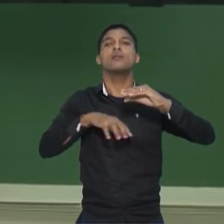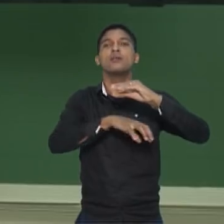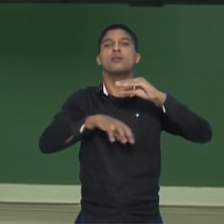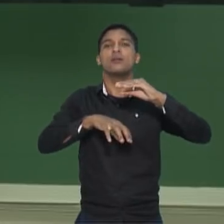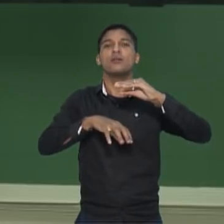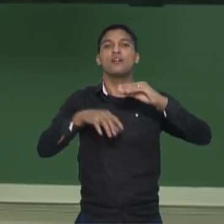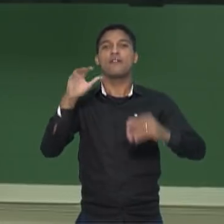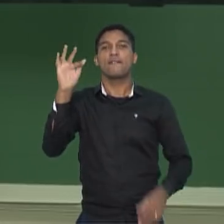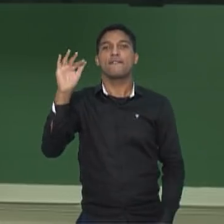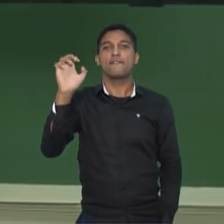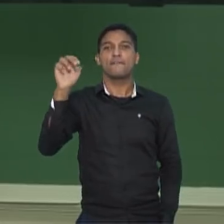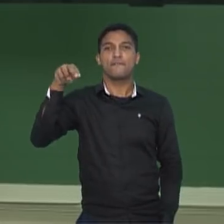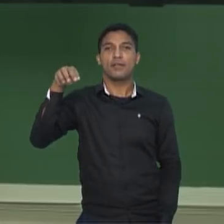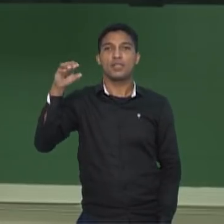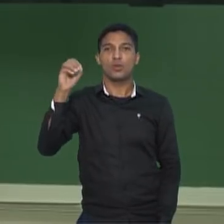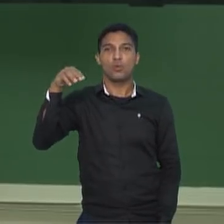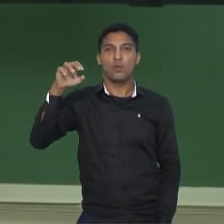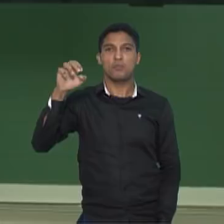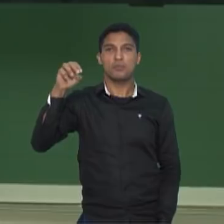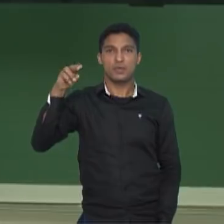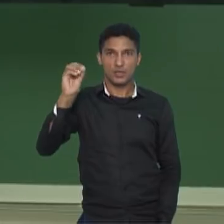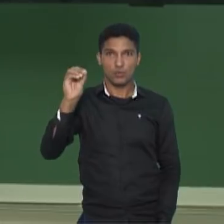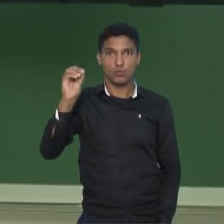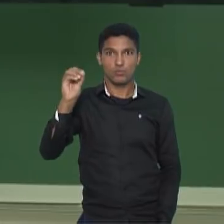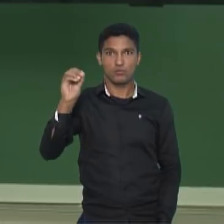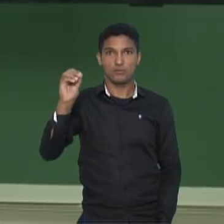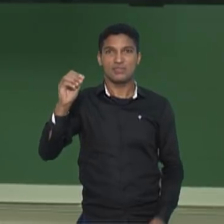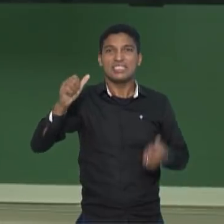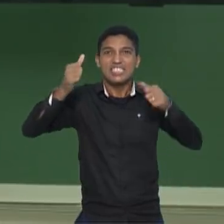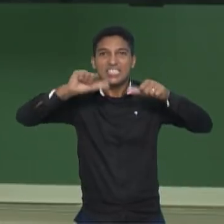estes fenômenos é que vão fazer o desgaste.